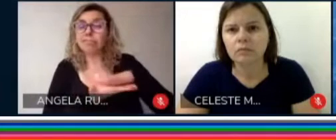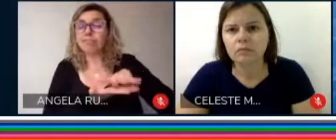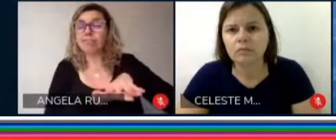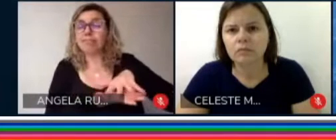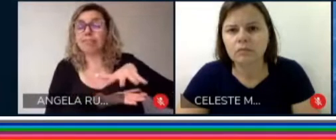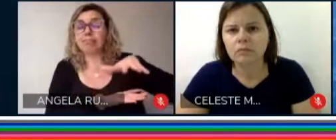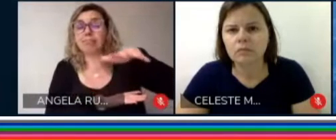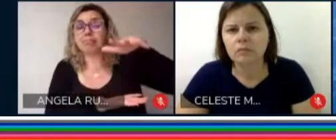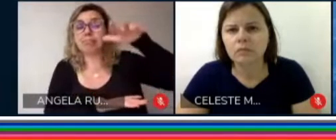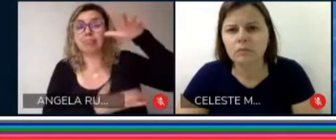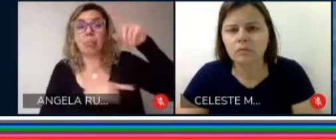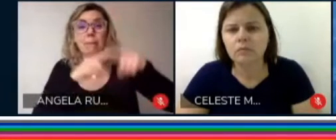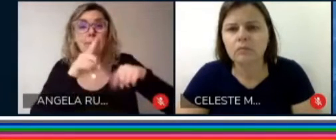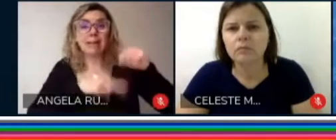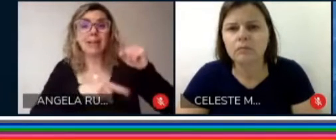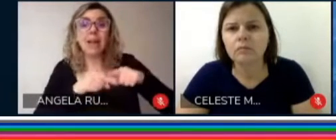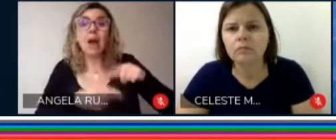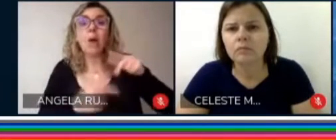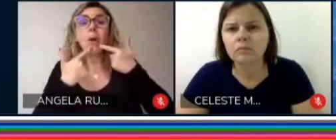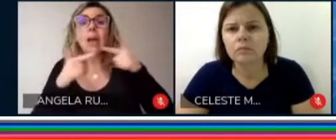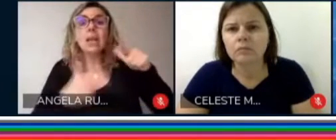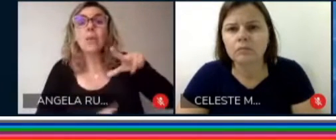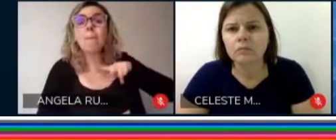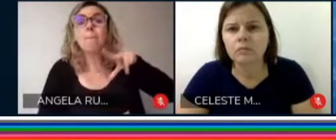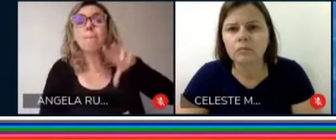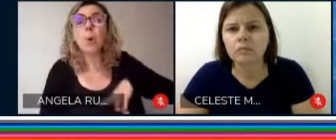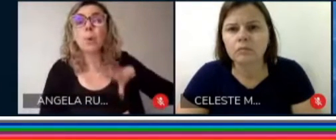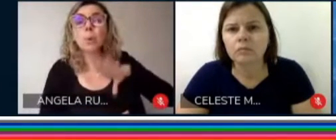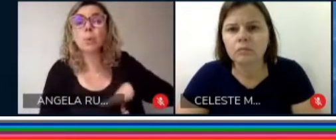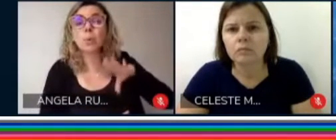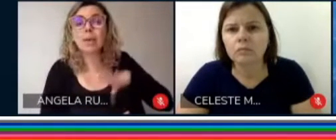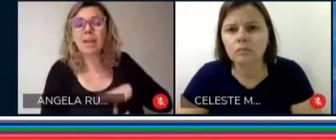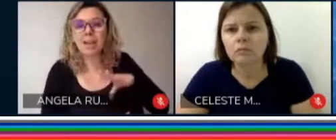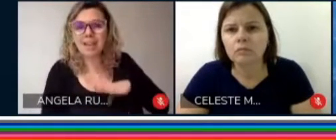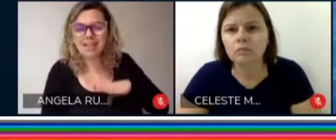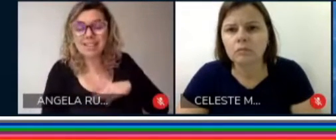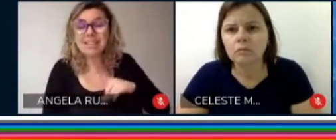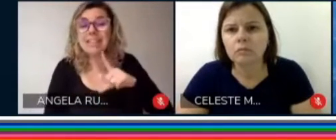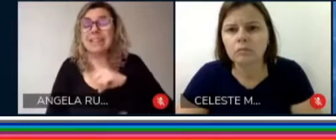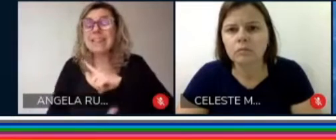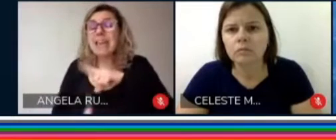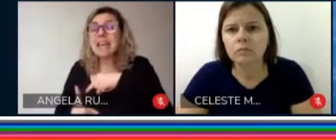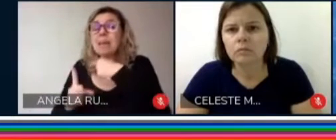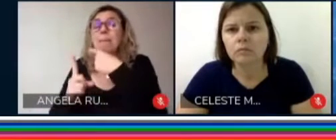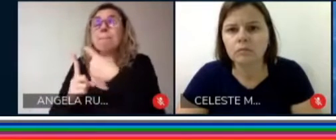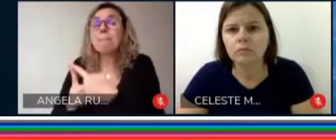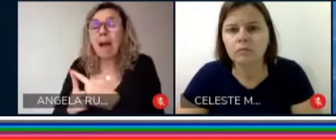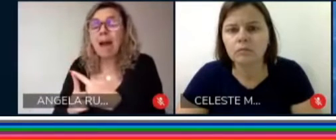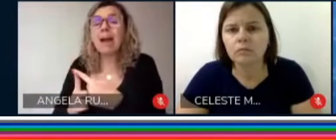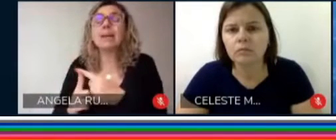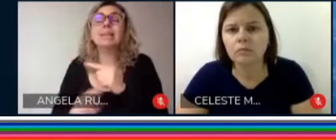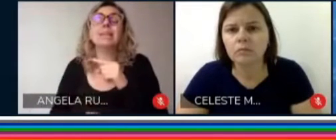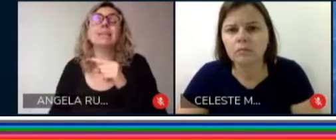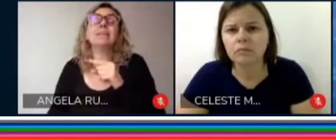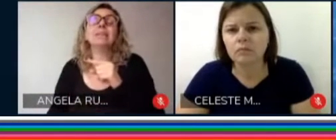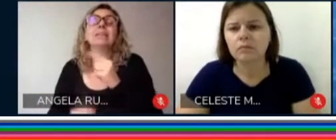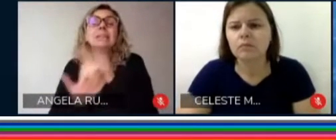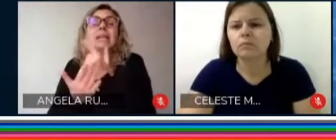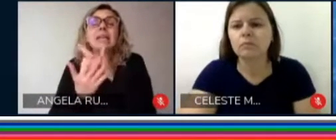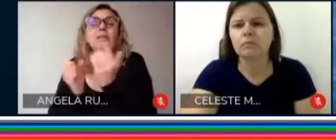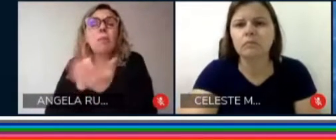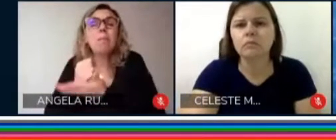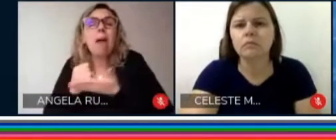de materiais em português, ela traz muito das bibliografias